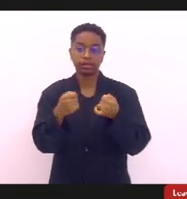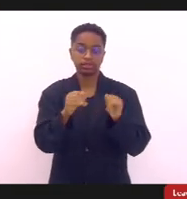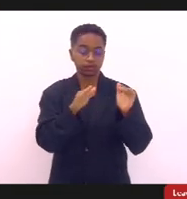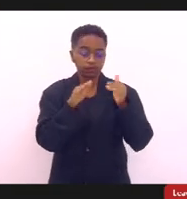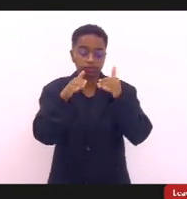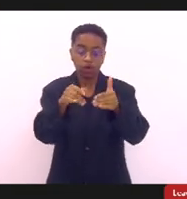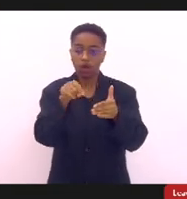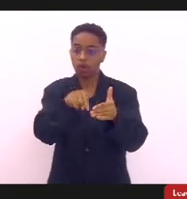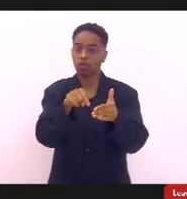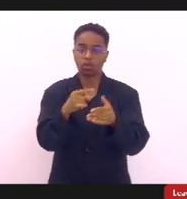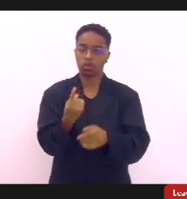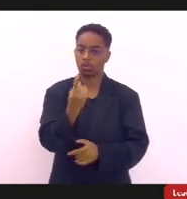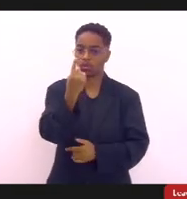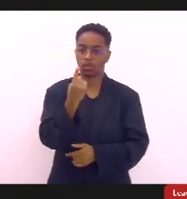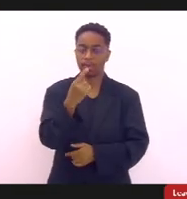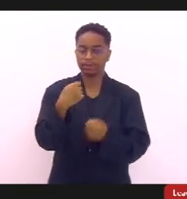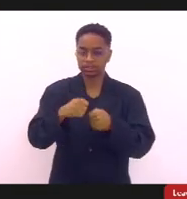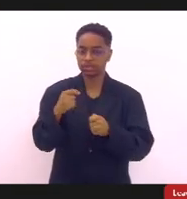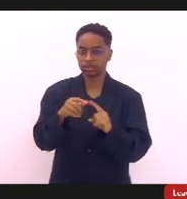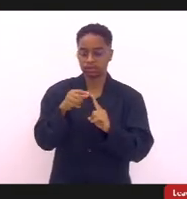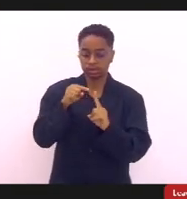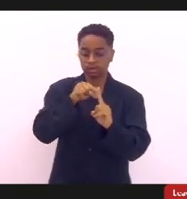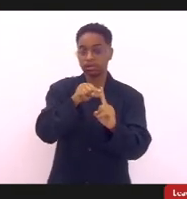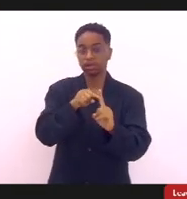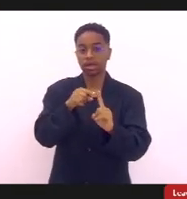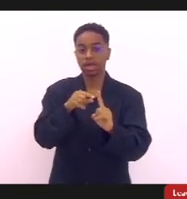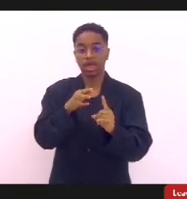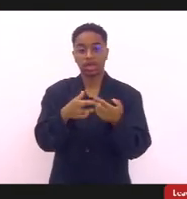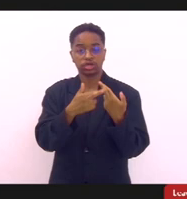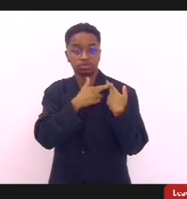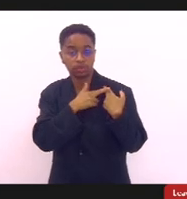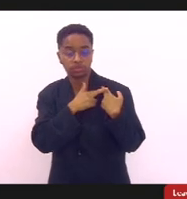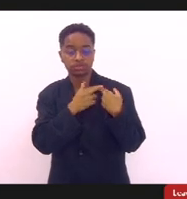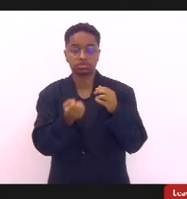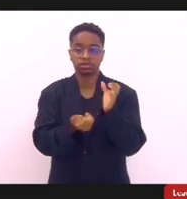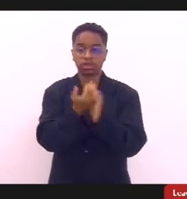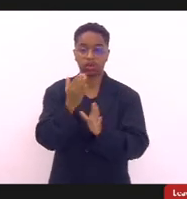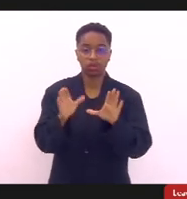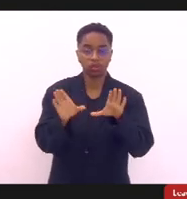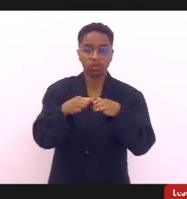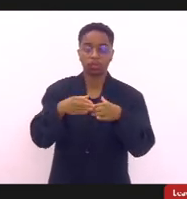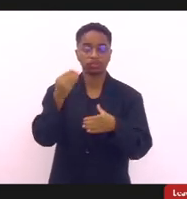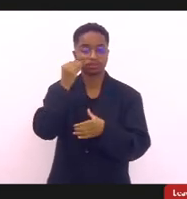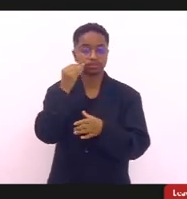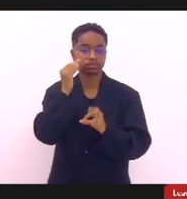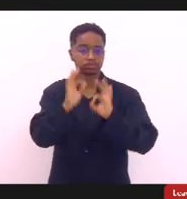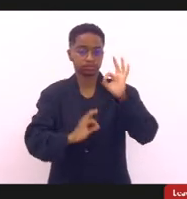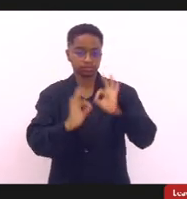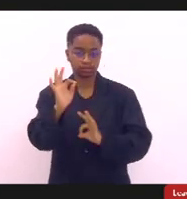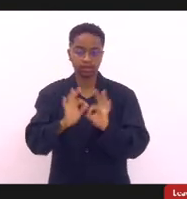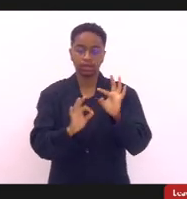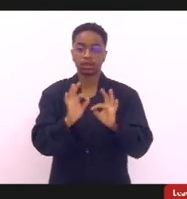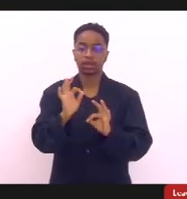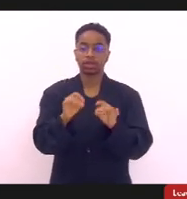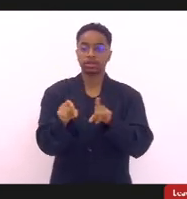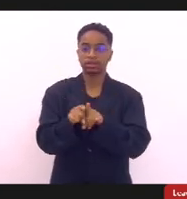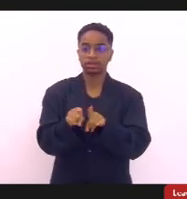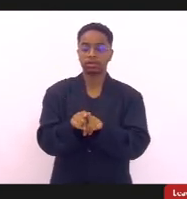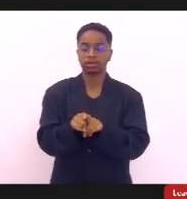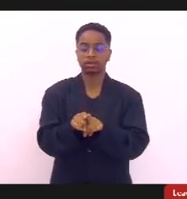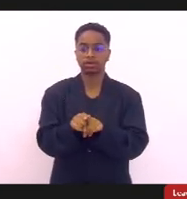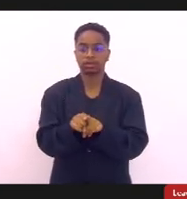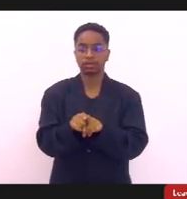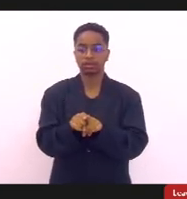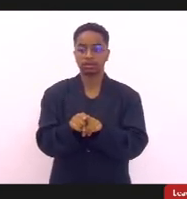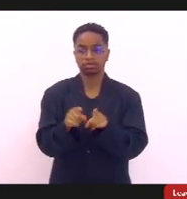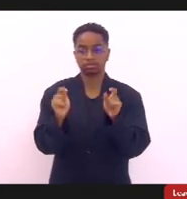que vocês têm aí. Tem que ter uma pessoa responsável para criar um grupo que vai executar esse planejamento aí que já existe. Isso